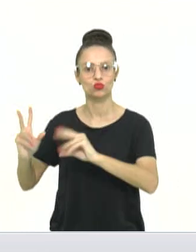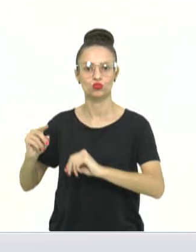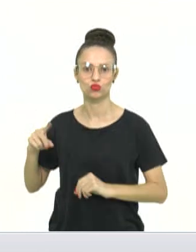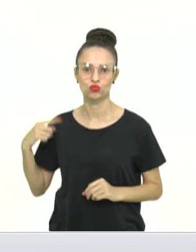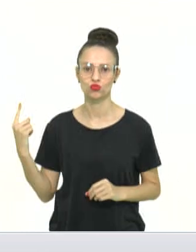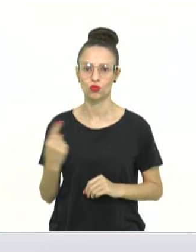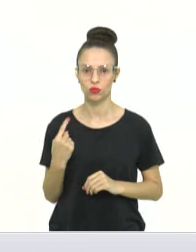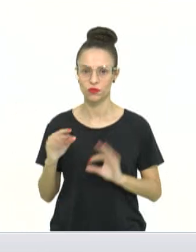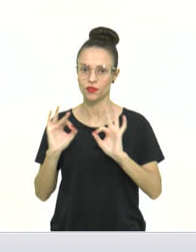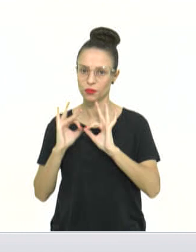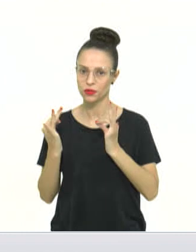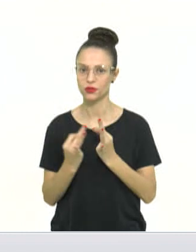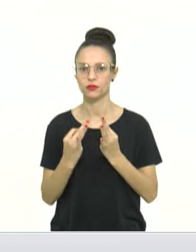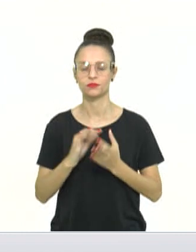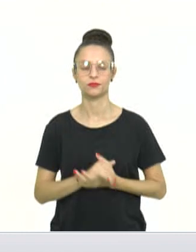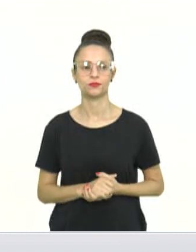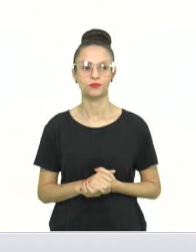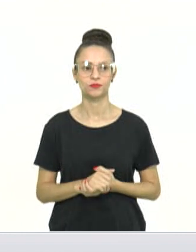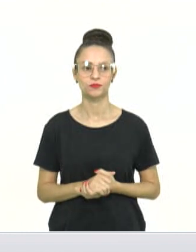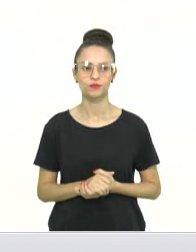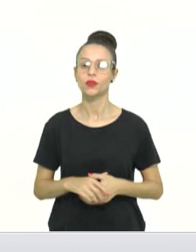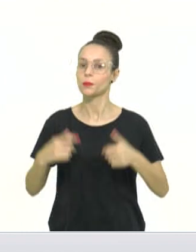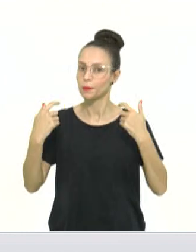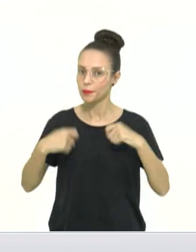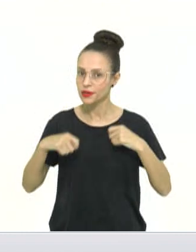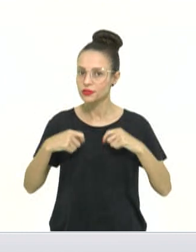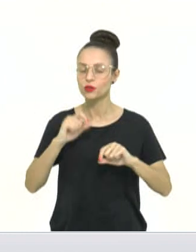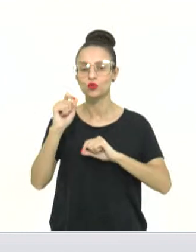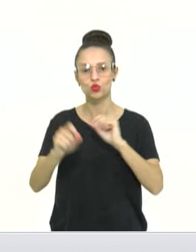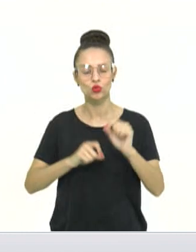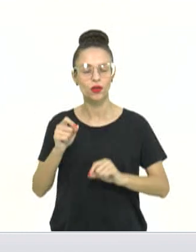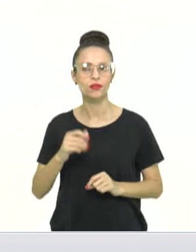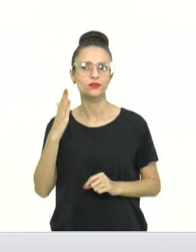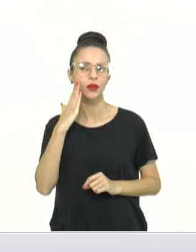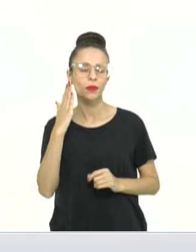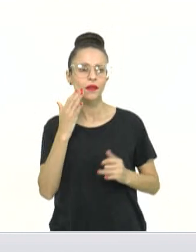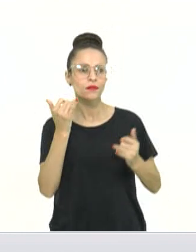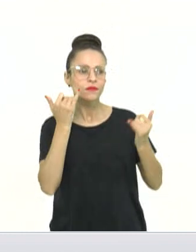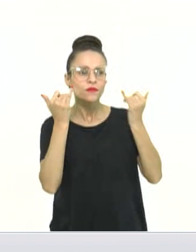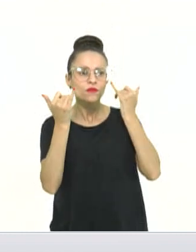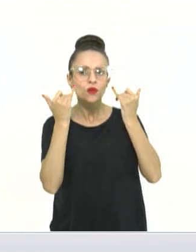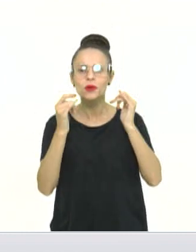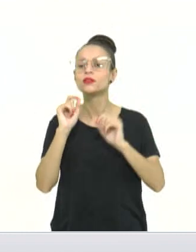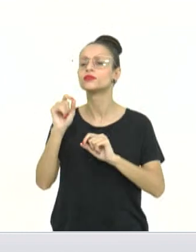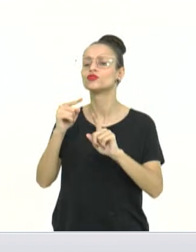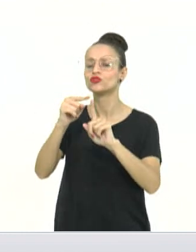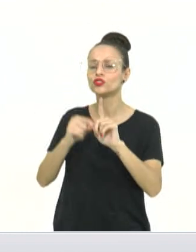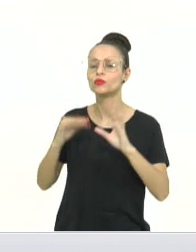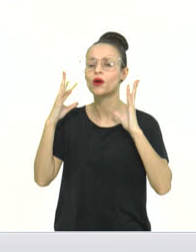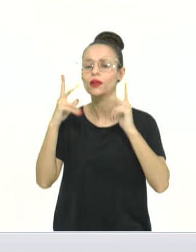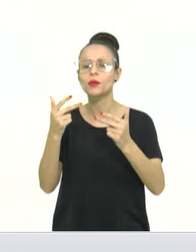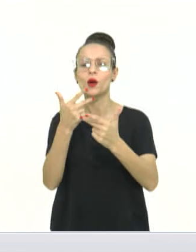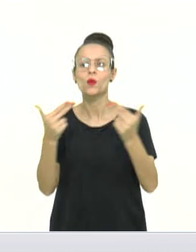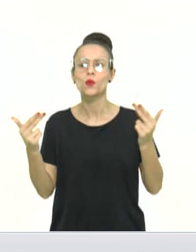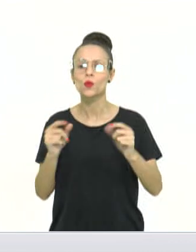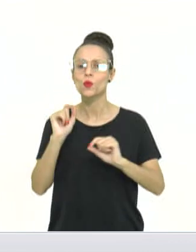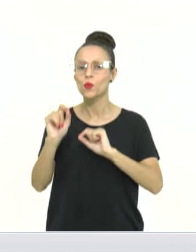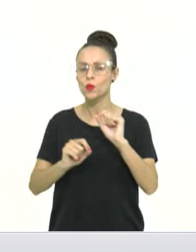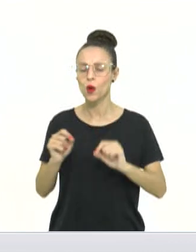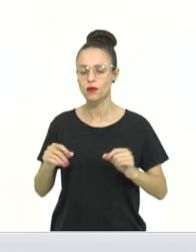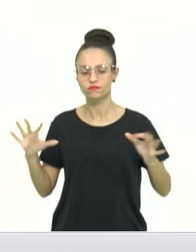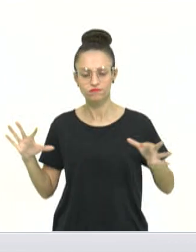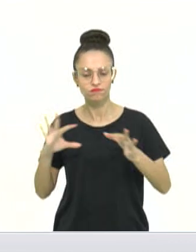membros dela. É preciso informar-se e decidir que tipo de animal